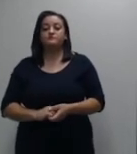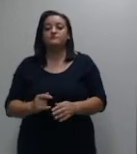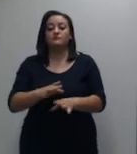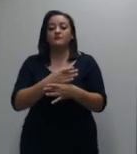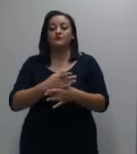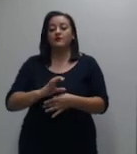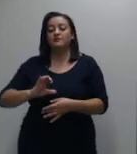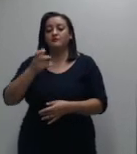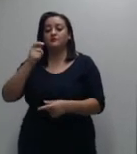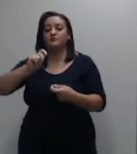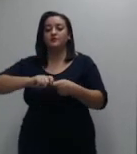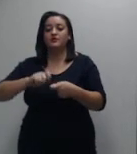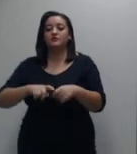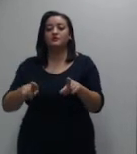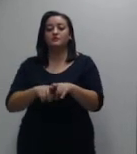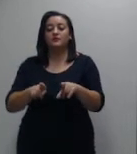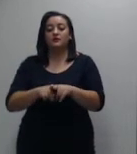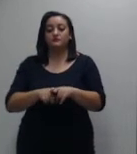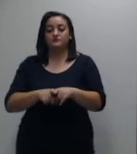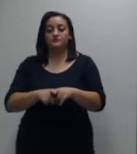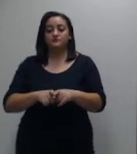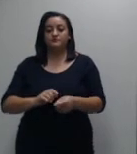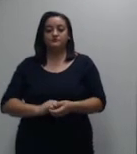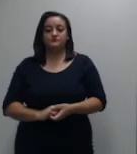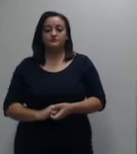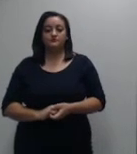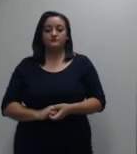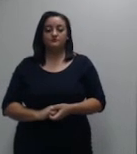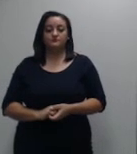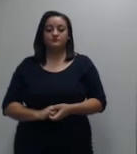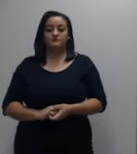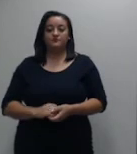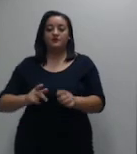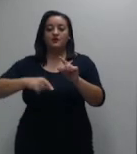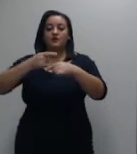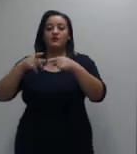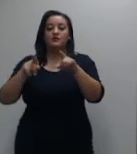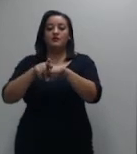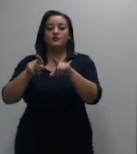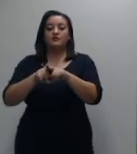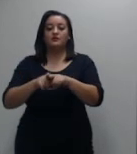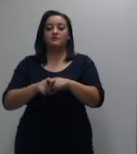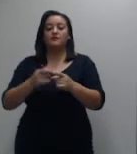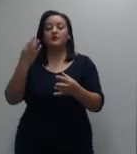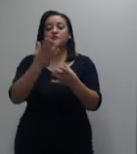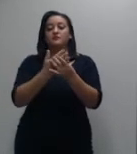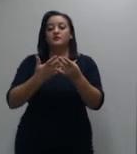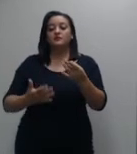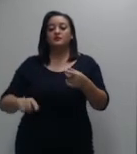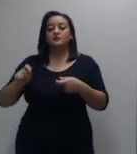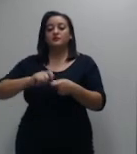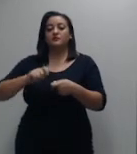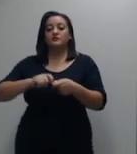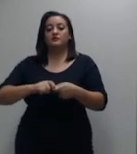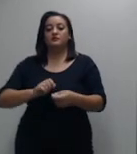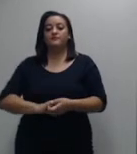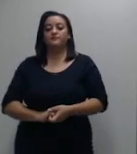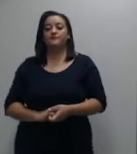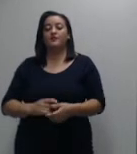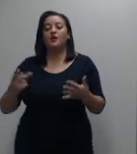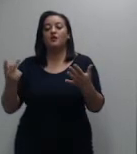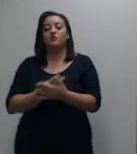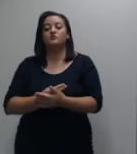decisão embargada é esse sobretudo os embargos de declaração opostos Em momento anterior